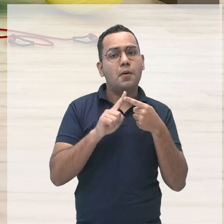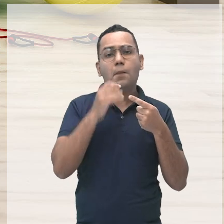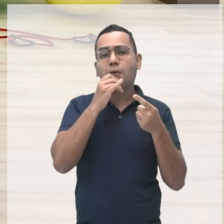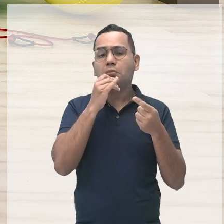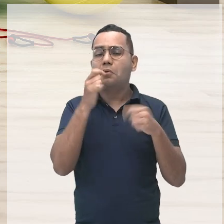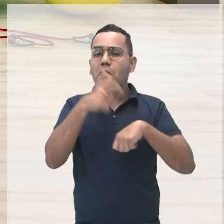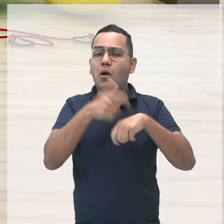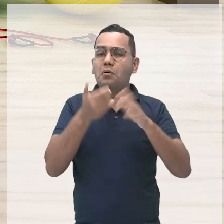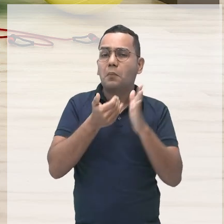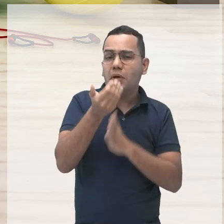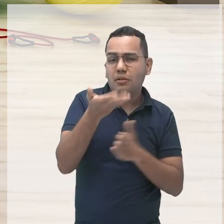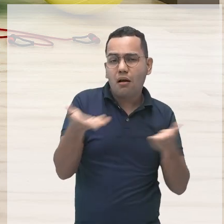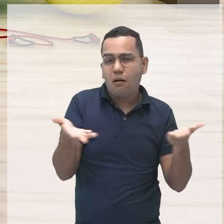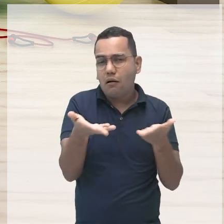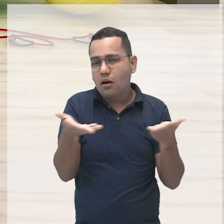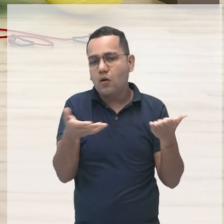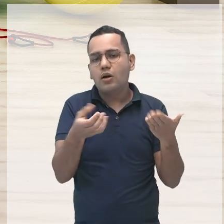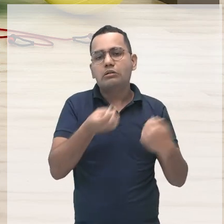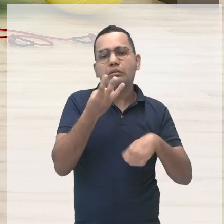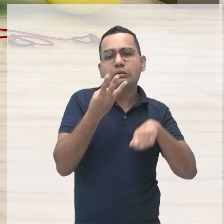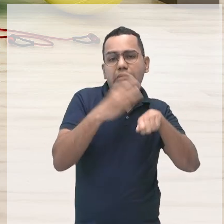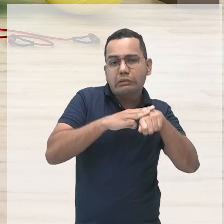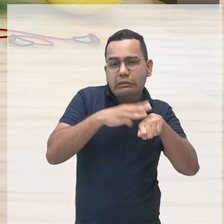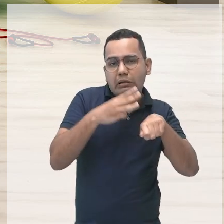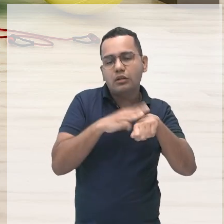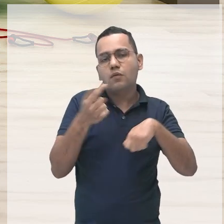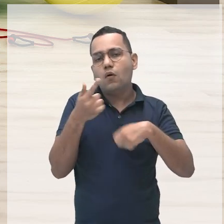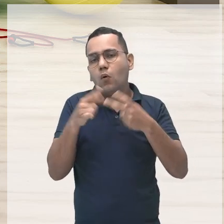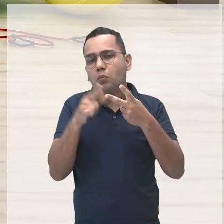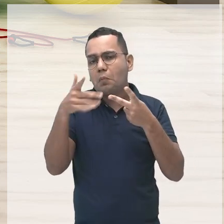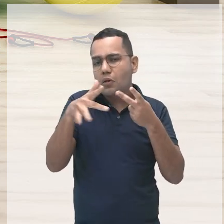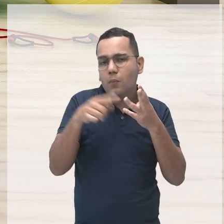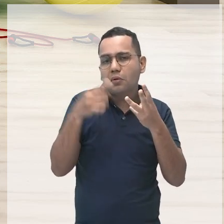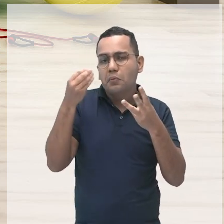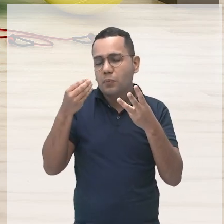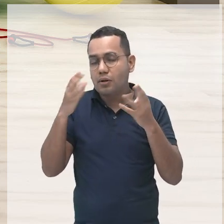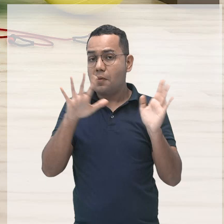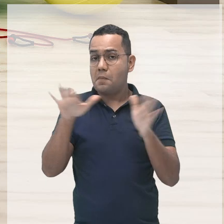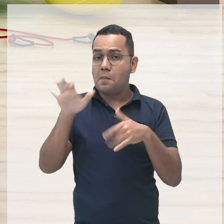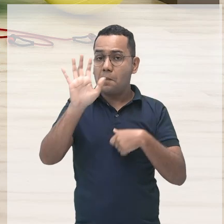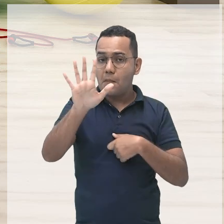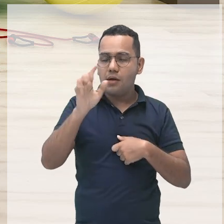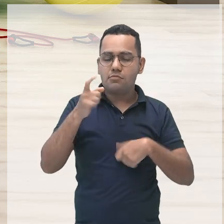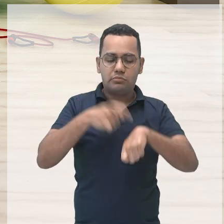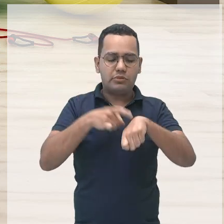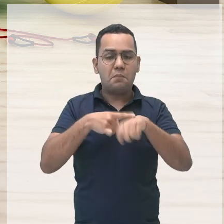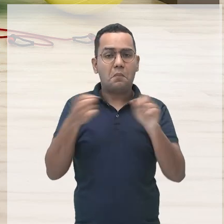de 10 repetições mais ou menos. Como o nosso tempo é curto, a gente vai fazer